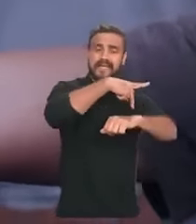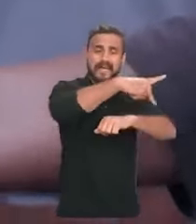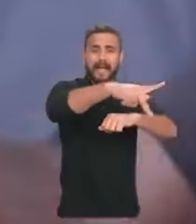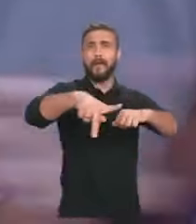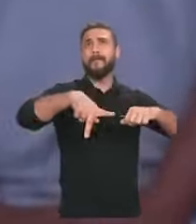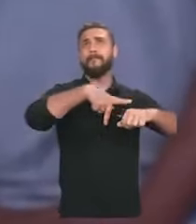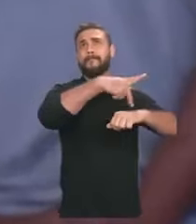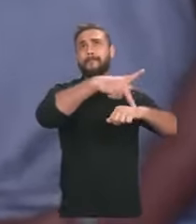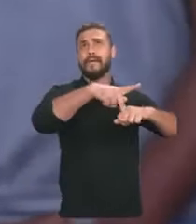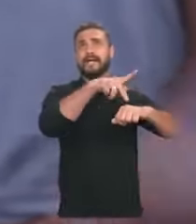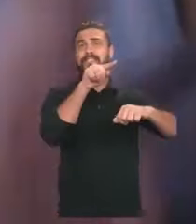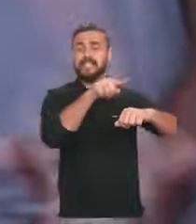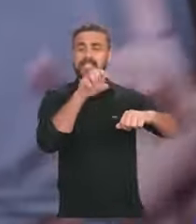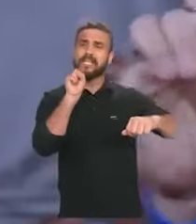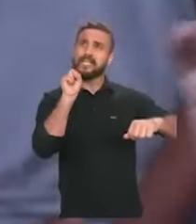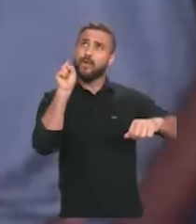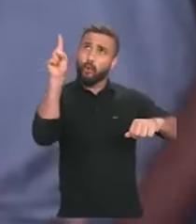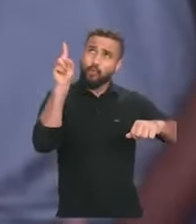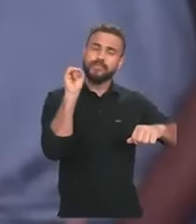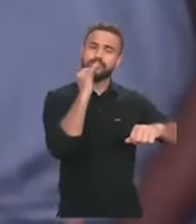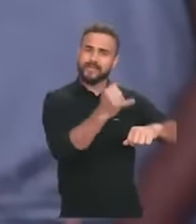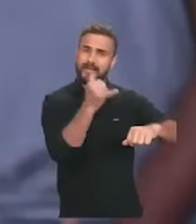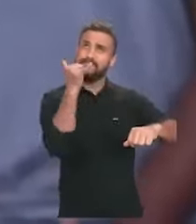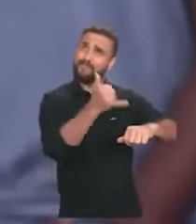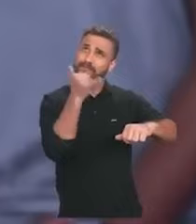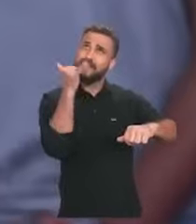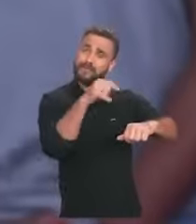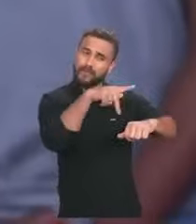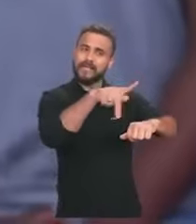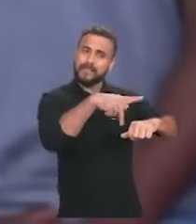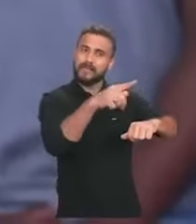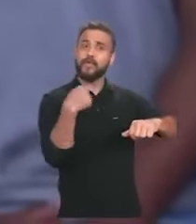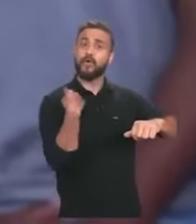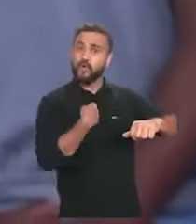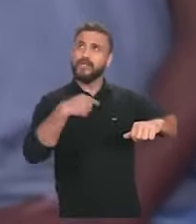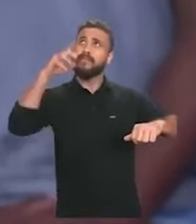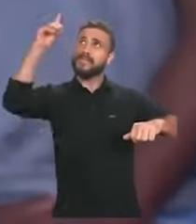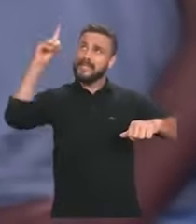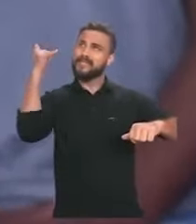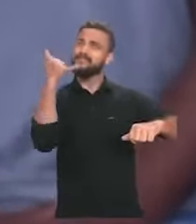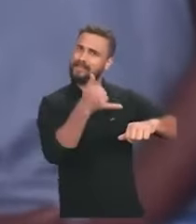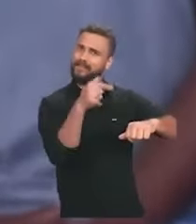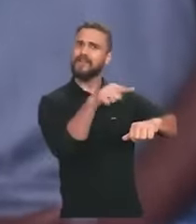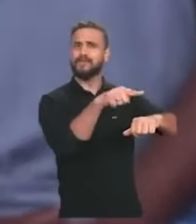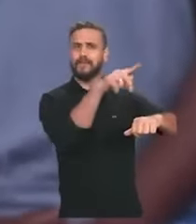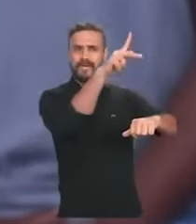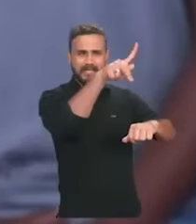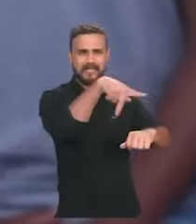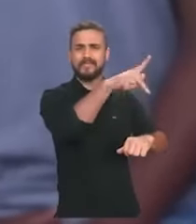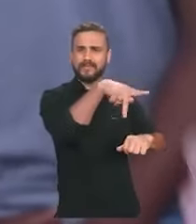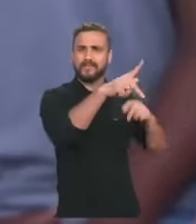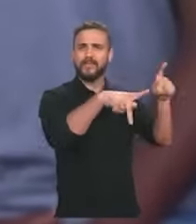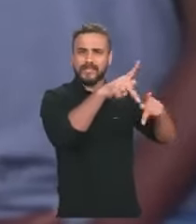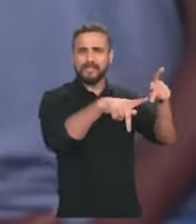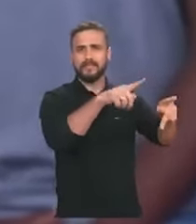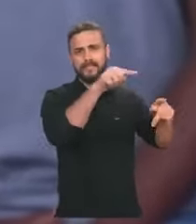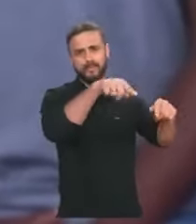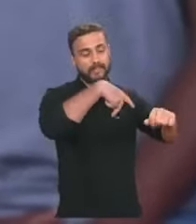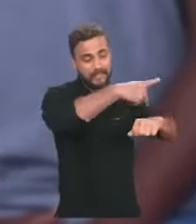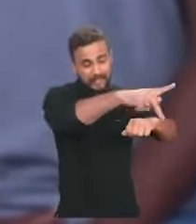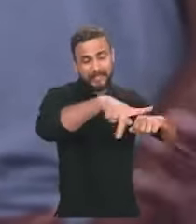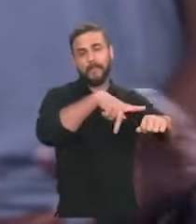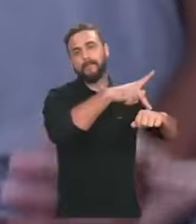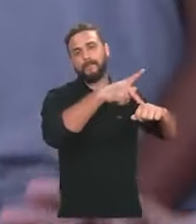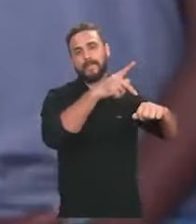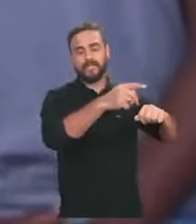falando com elas no caminho, mas elas não sabem que é o Senhor, mas nós sabemos que o Senhor está falando com elas. Então nós queremos ir lá e encontrar